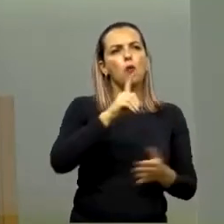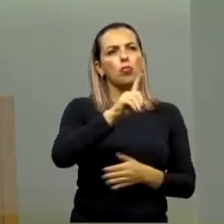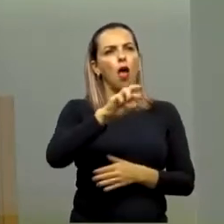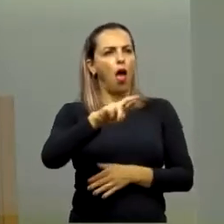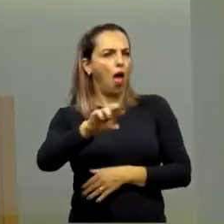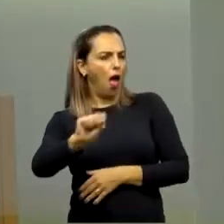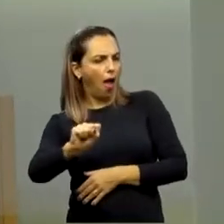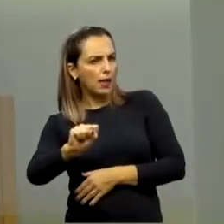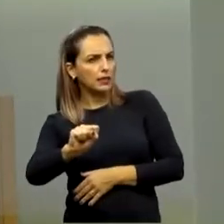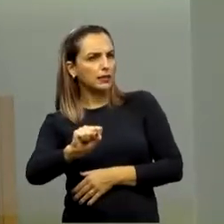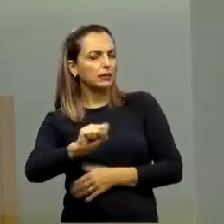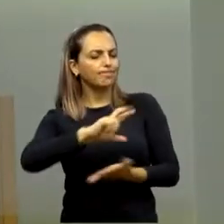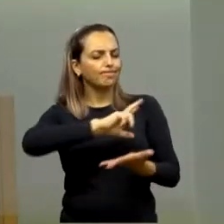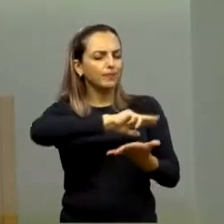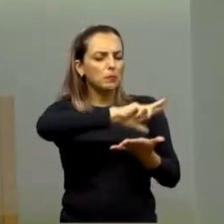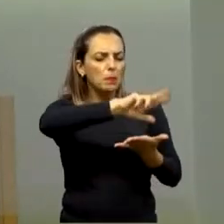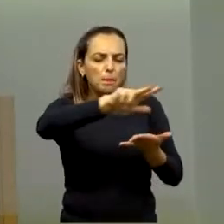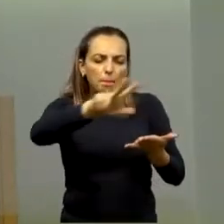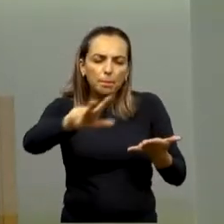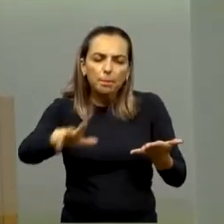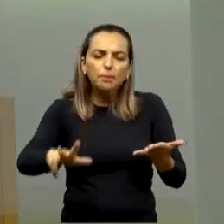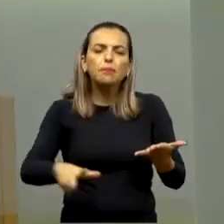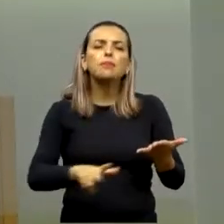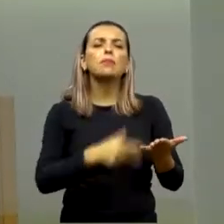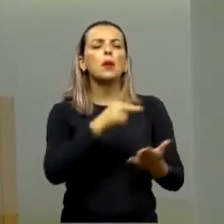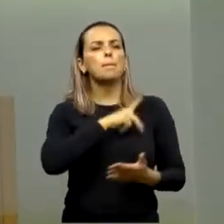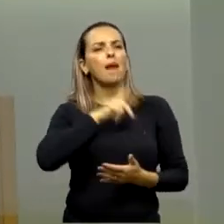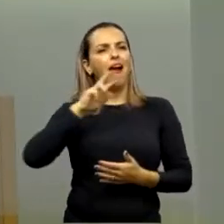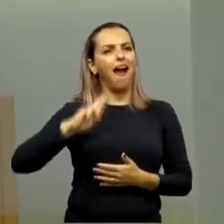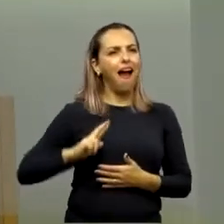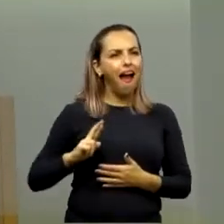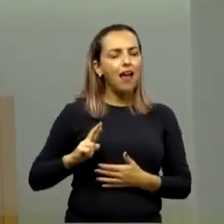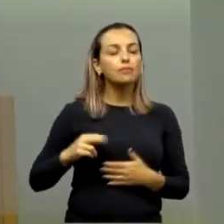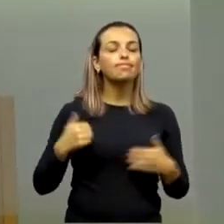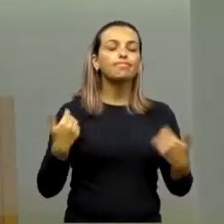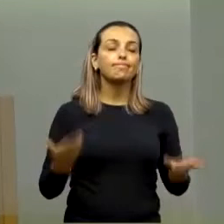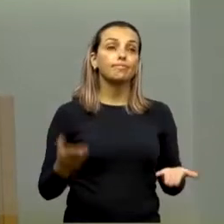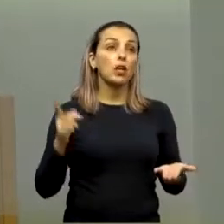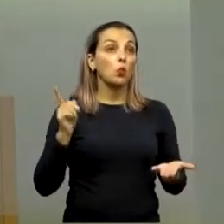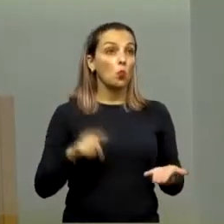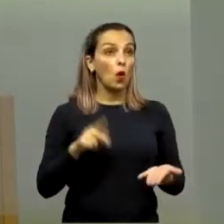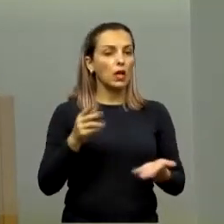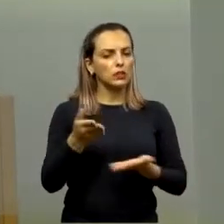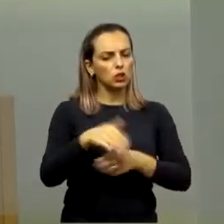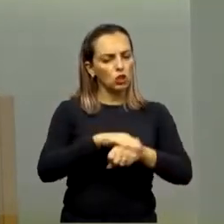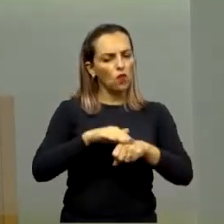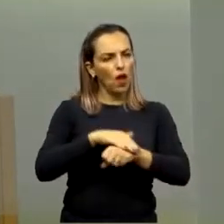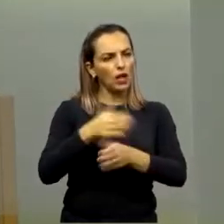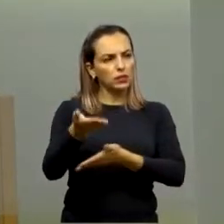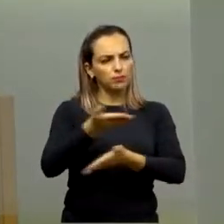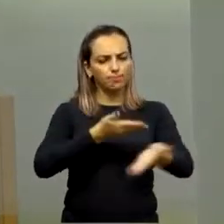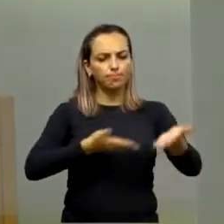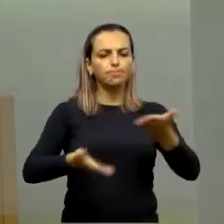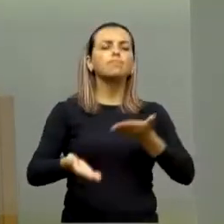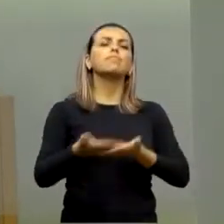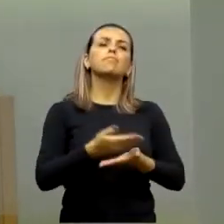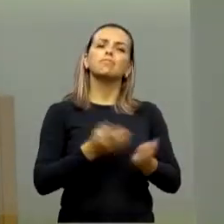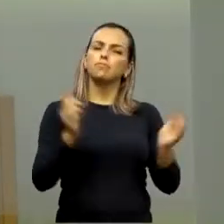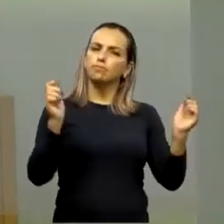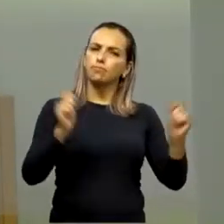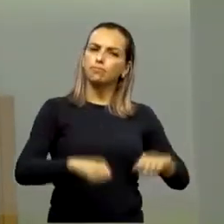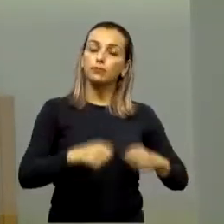DRS é a promotoria Então acho que foi que conversa foi conversa